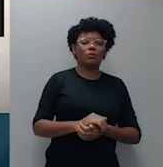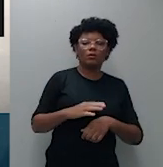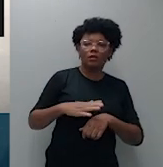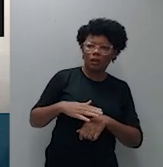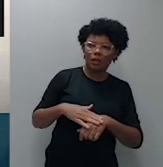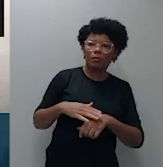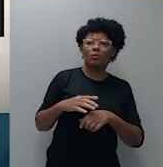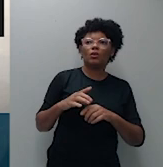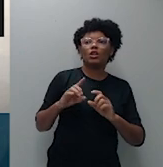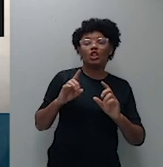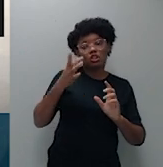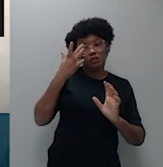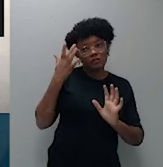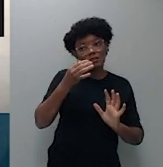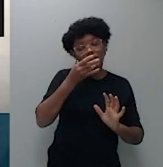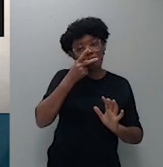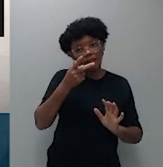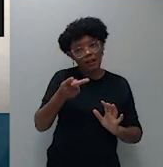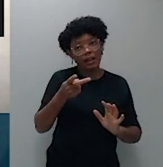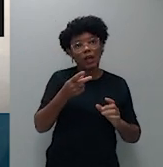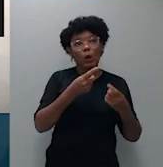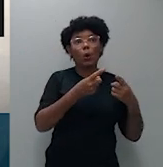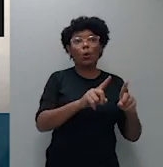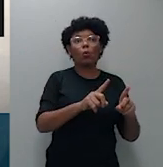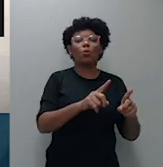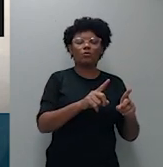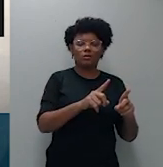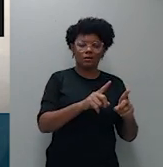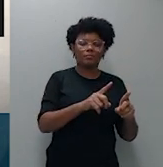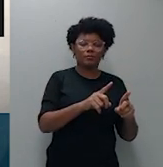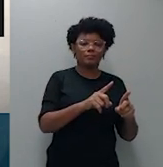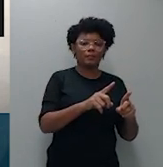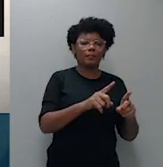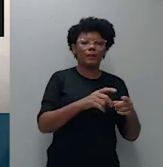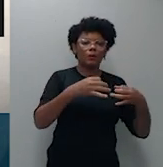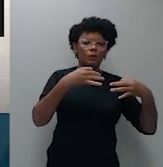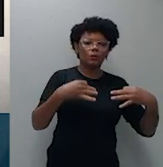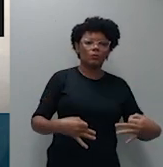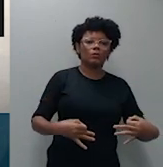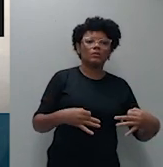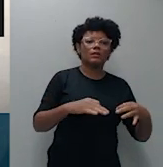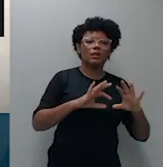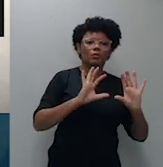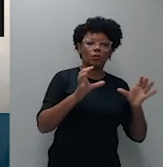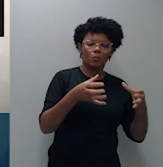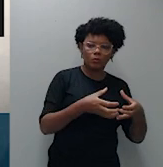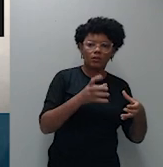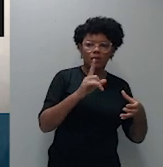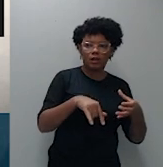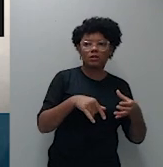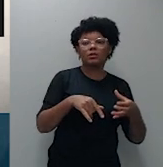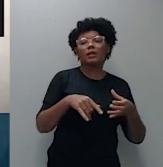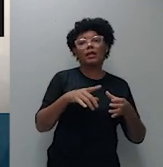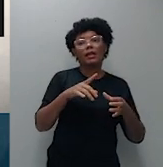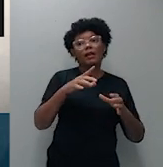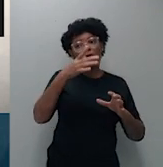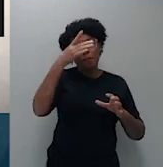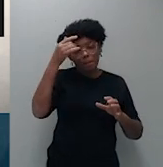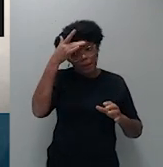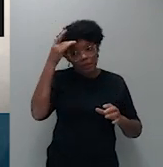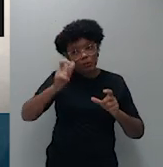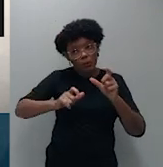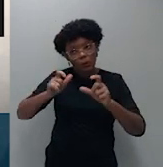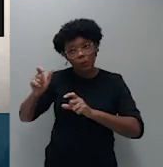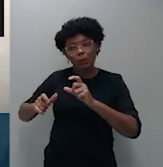em denunciar algo que você acredita violar nossos padrões da comunidade denúncias como a sua são uma parte importante